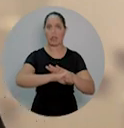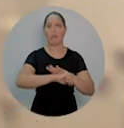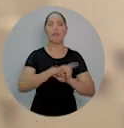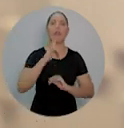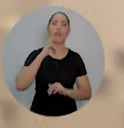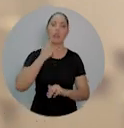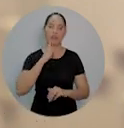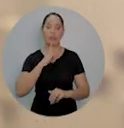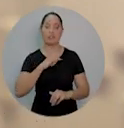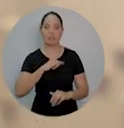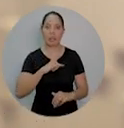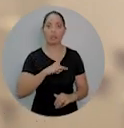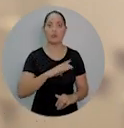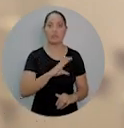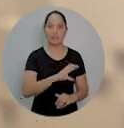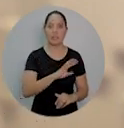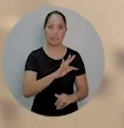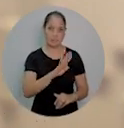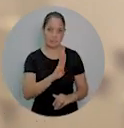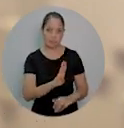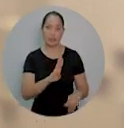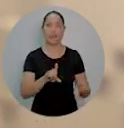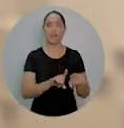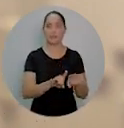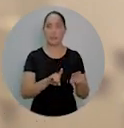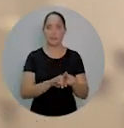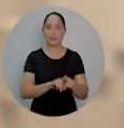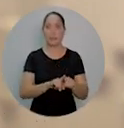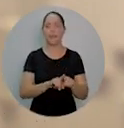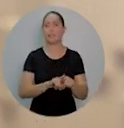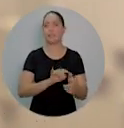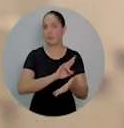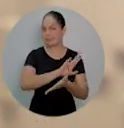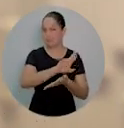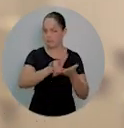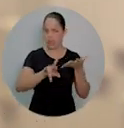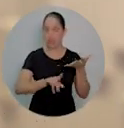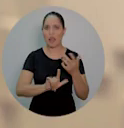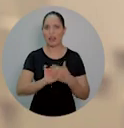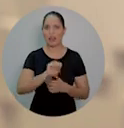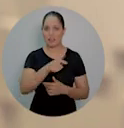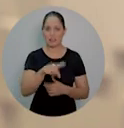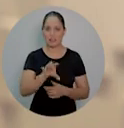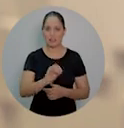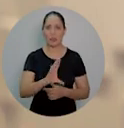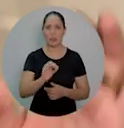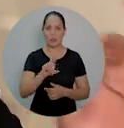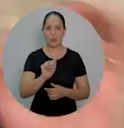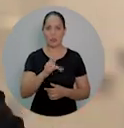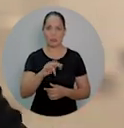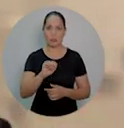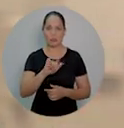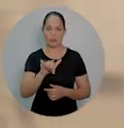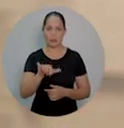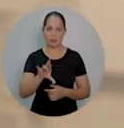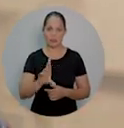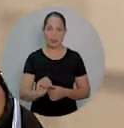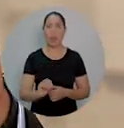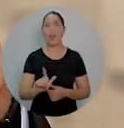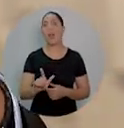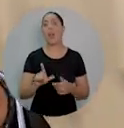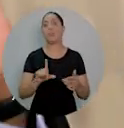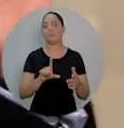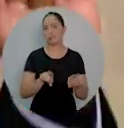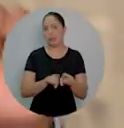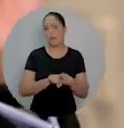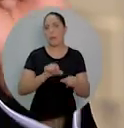está lá tipificado no Código de Trânsito, os crimes de lesões corporais também têm lá suas implicações, mas o mais importante, as